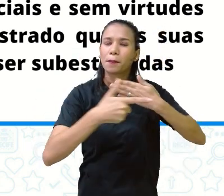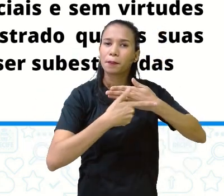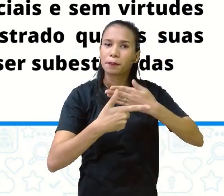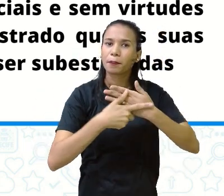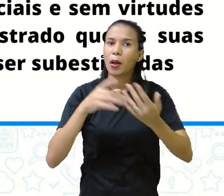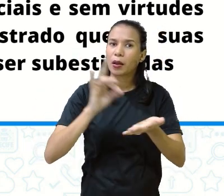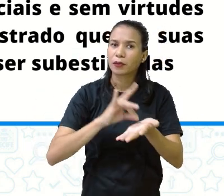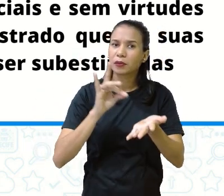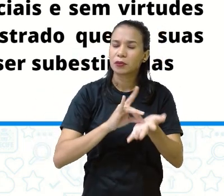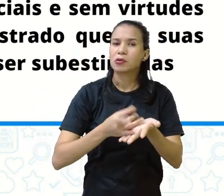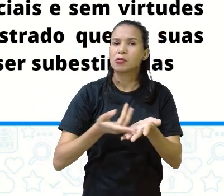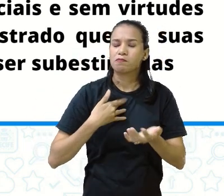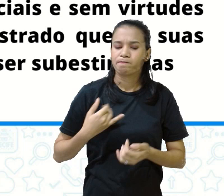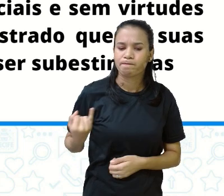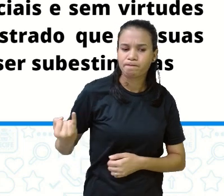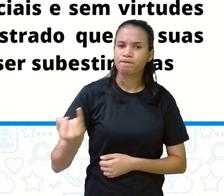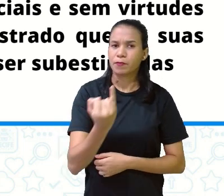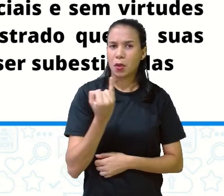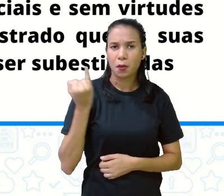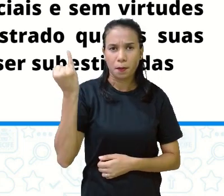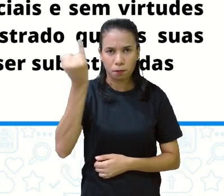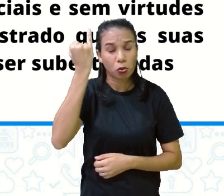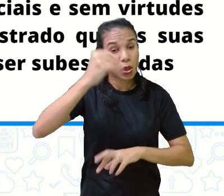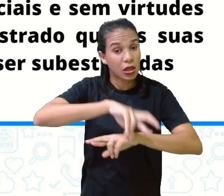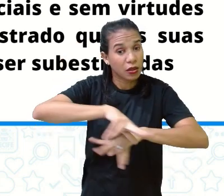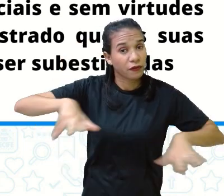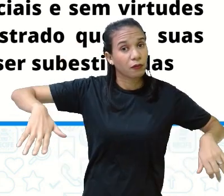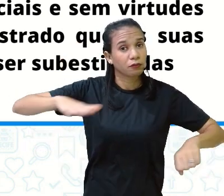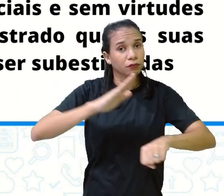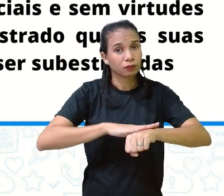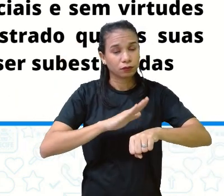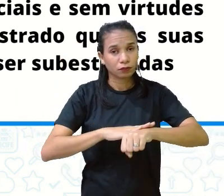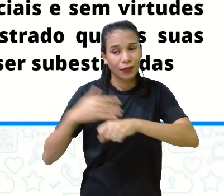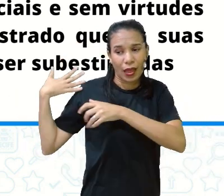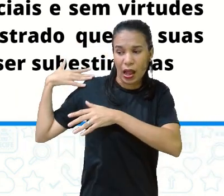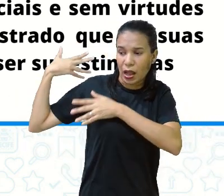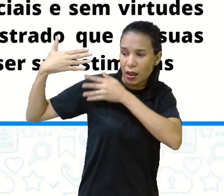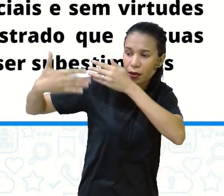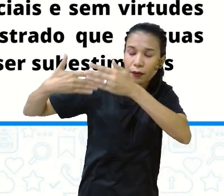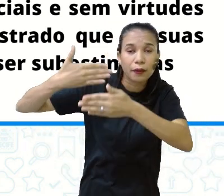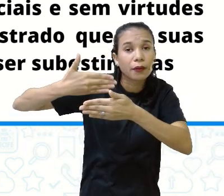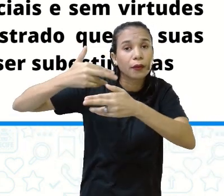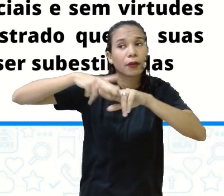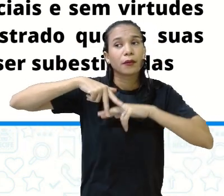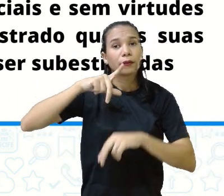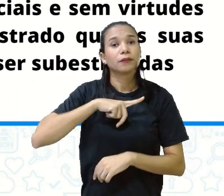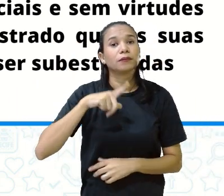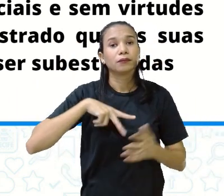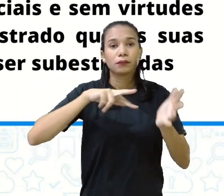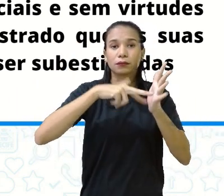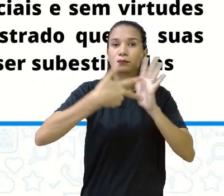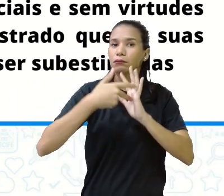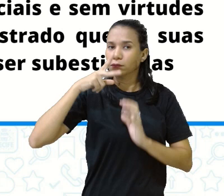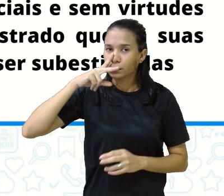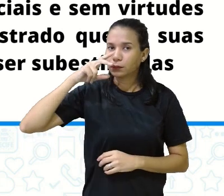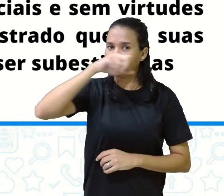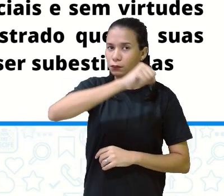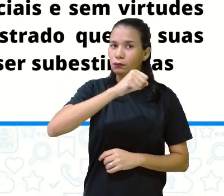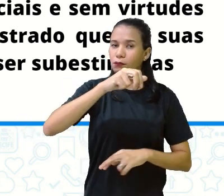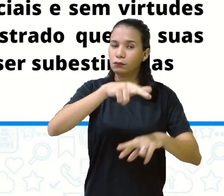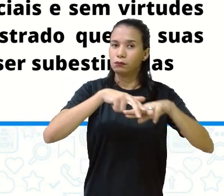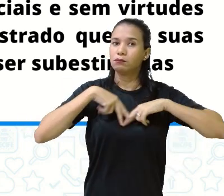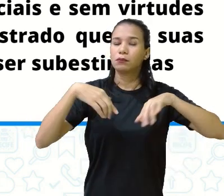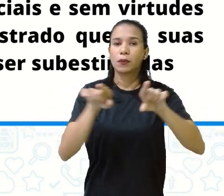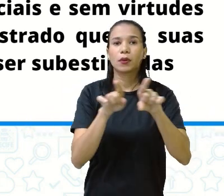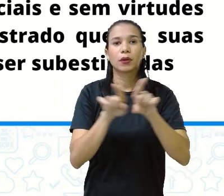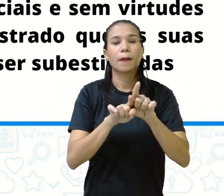papéis preponderantes em muitos momentos. E isso possuiu um significado forte,